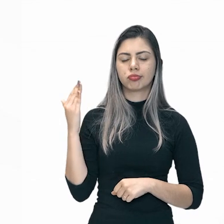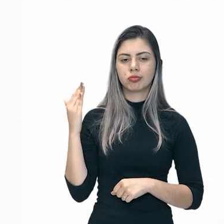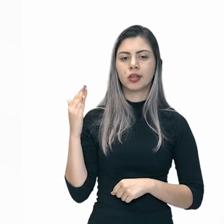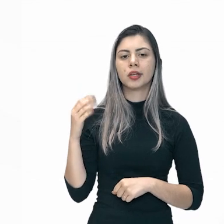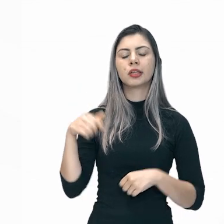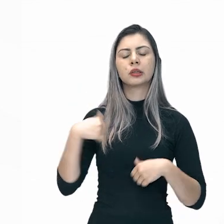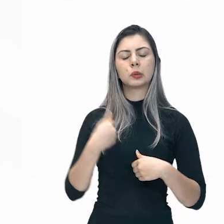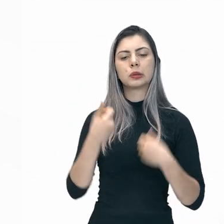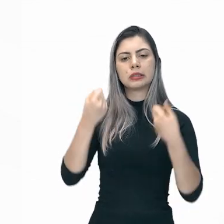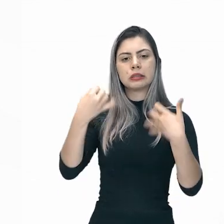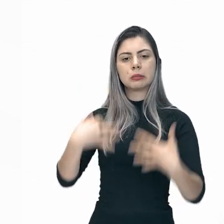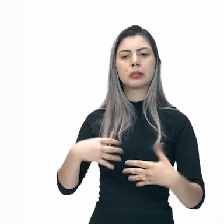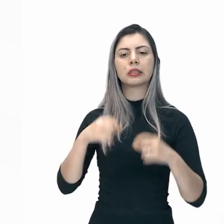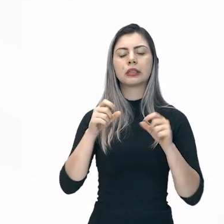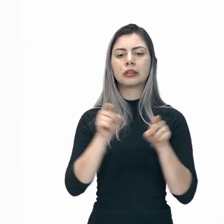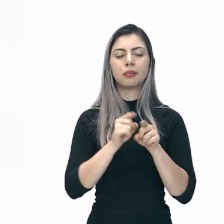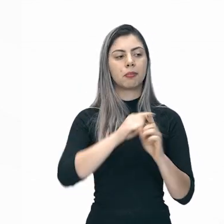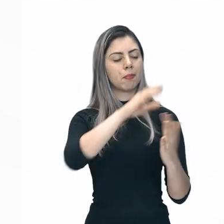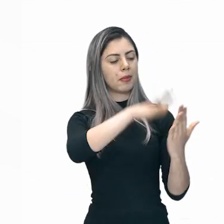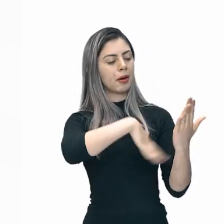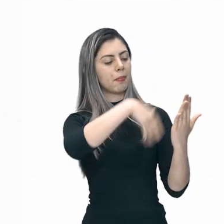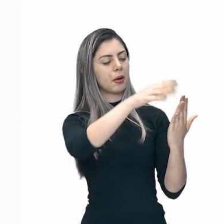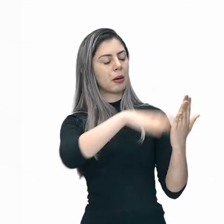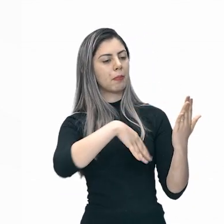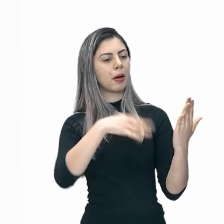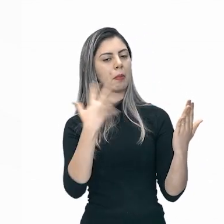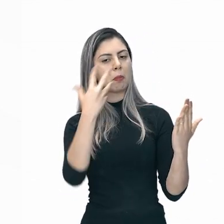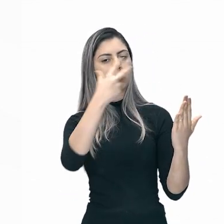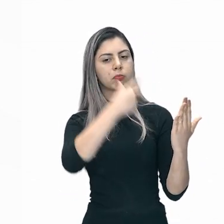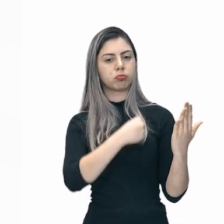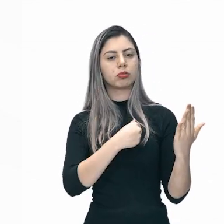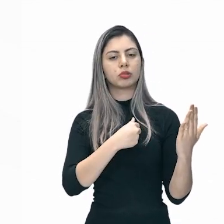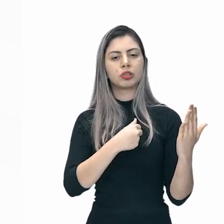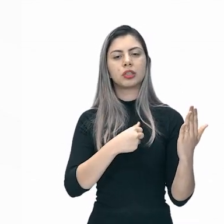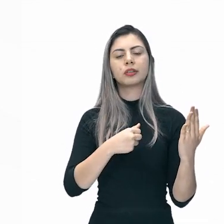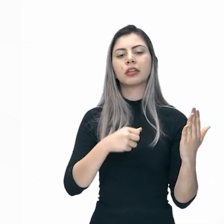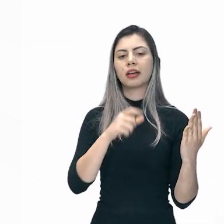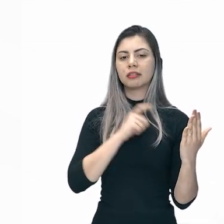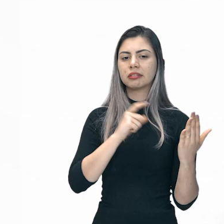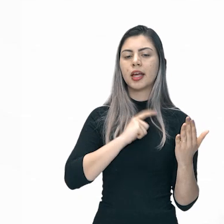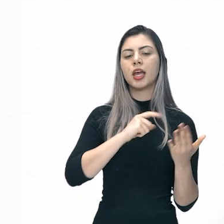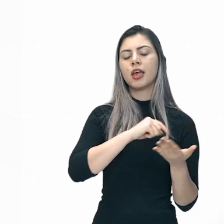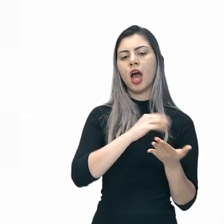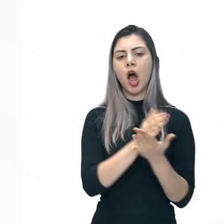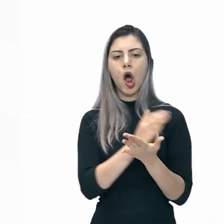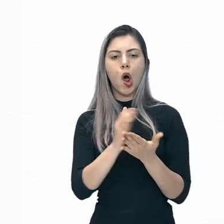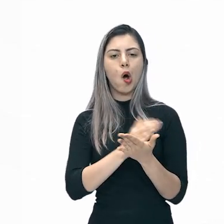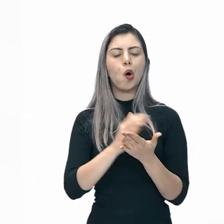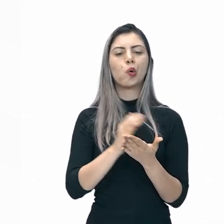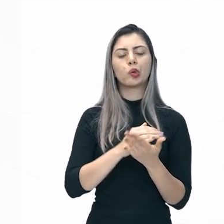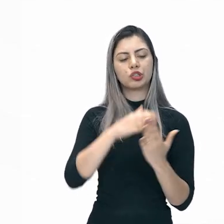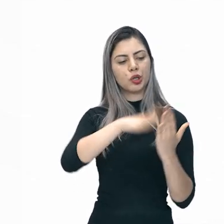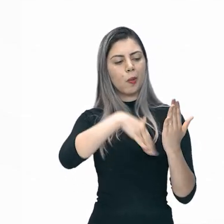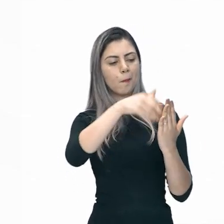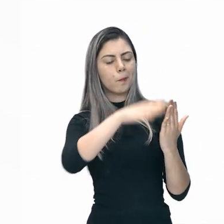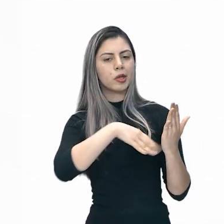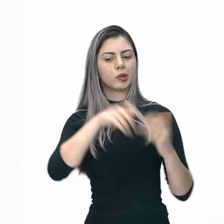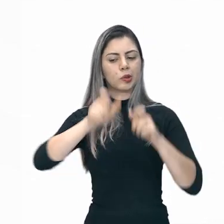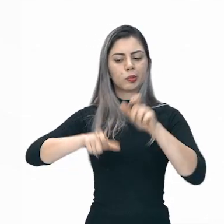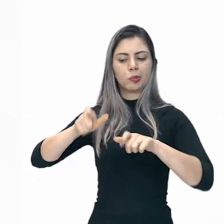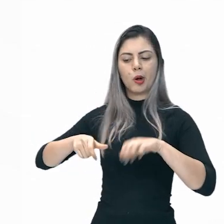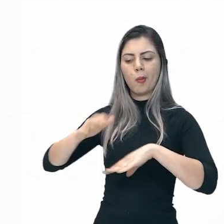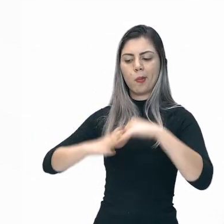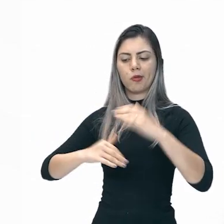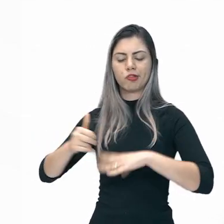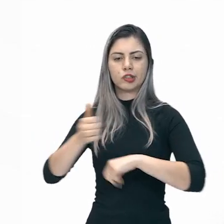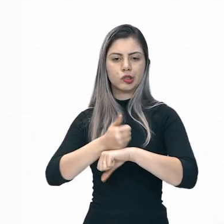na pintura decorativa, destacaram-se Crispim do Amaral, certo? E alguns outros pintores, como